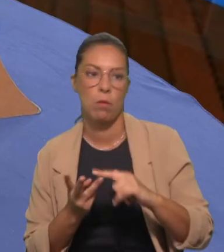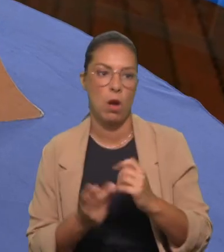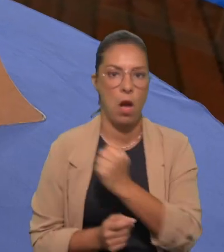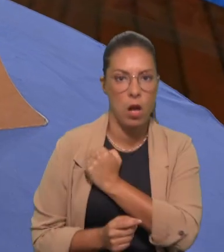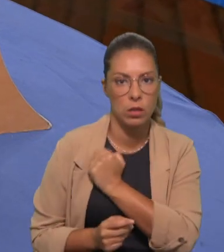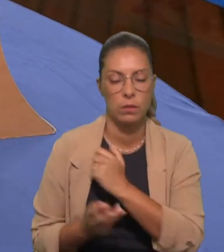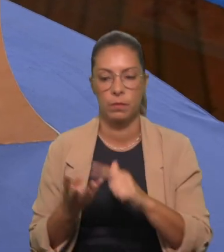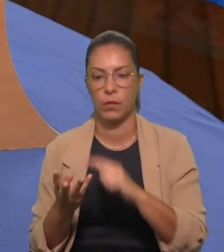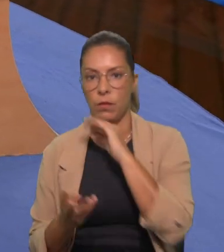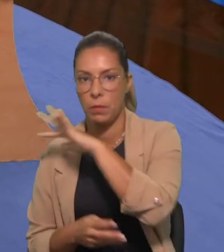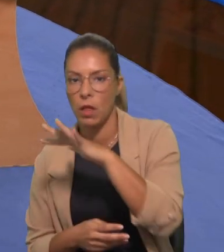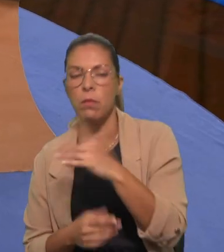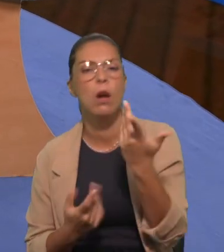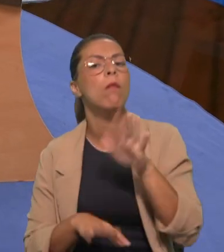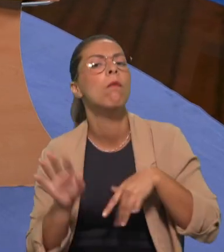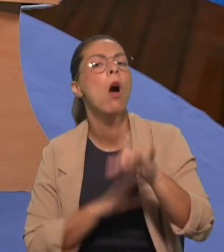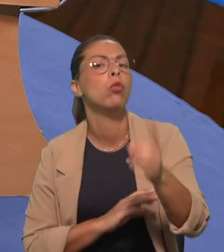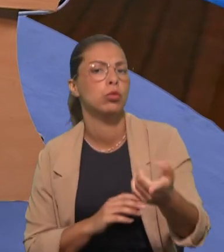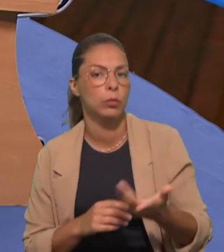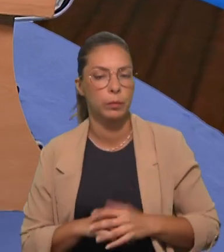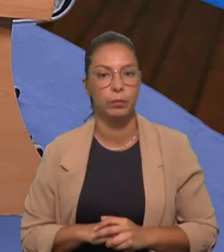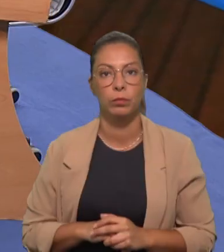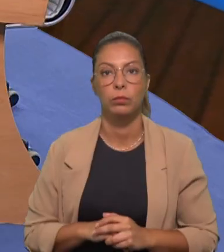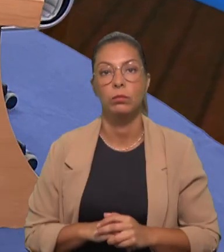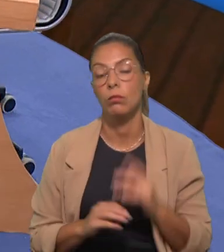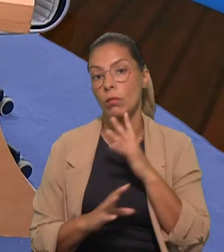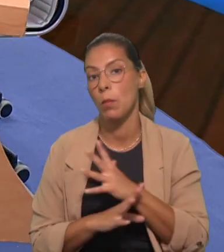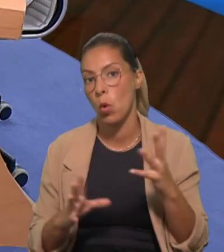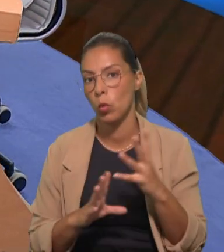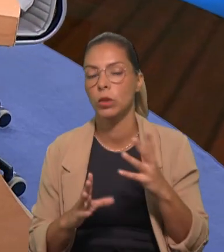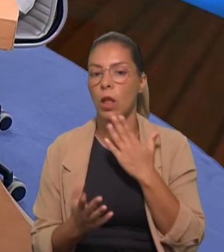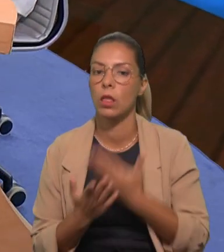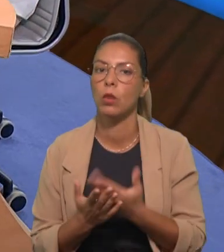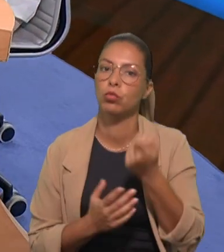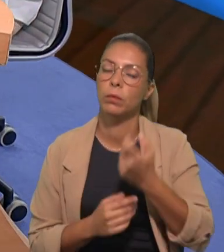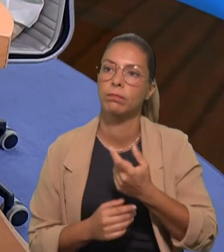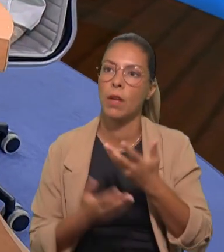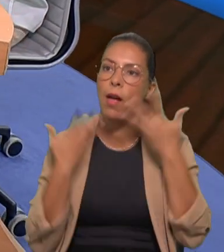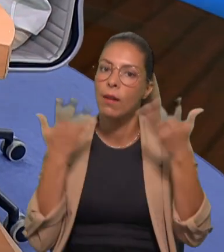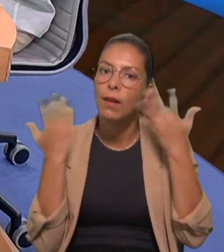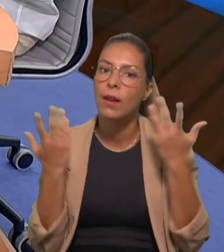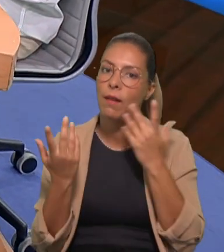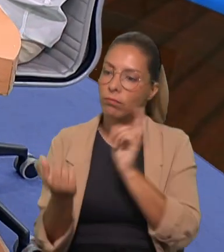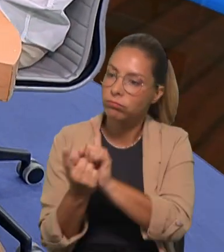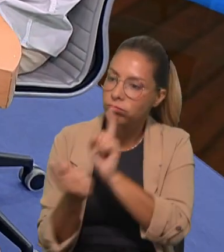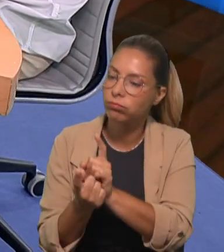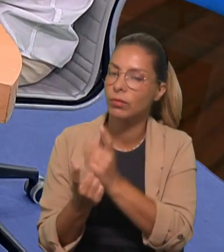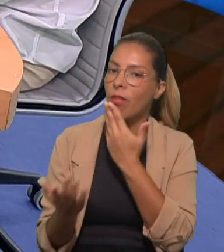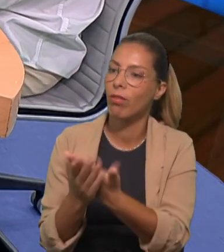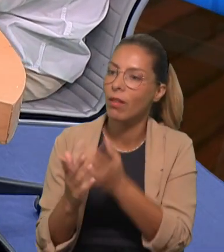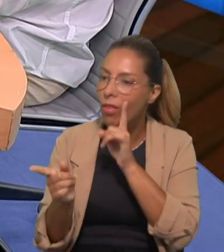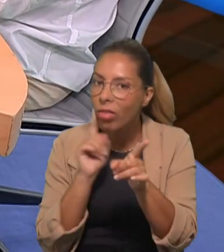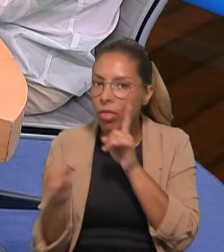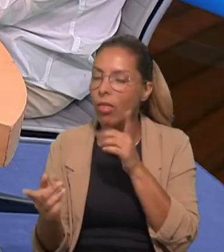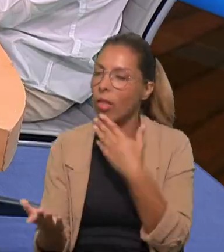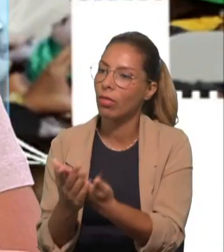que tipo de tarefas, por exemplo? Muitas vezes, obviamente, alegrar um pouco o dia das pessoas, estar um pouco com elas, fazer algumas atividades que nós próprios